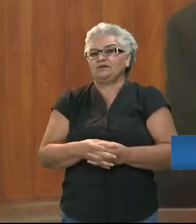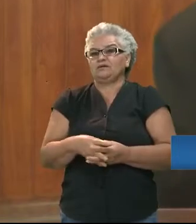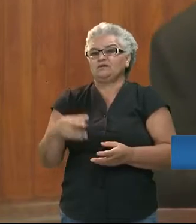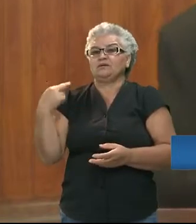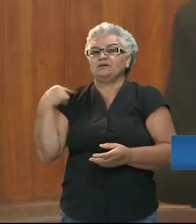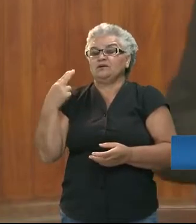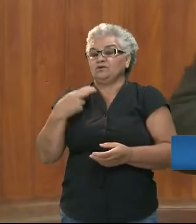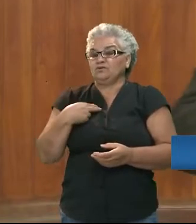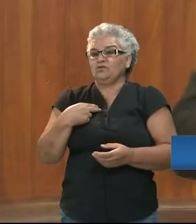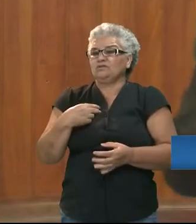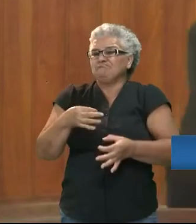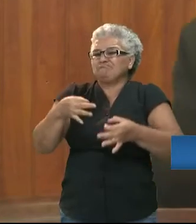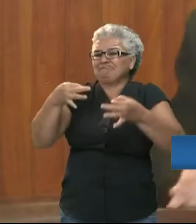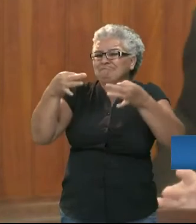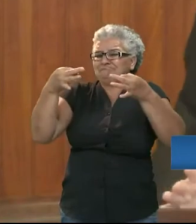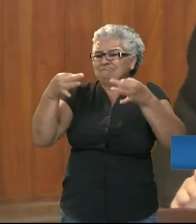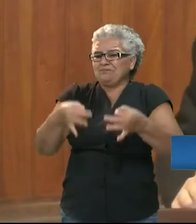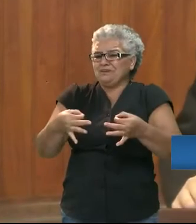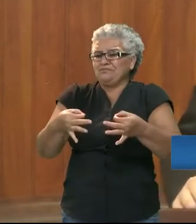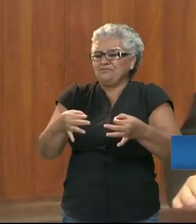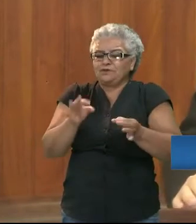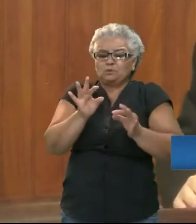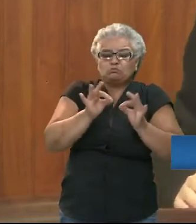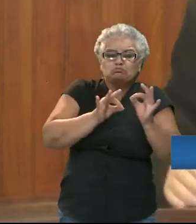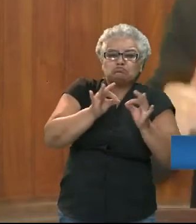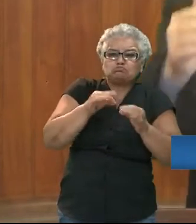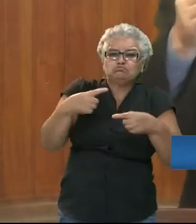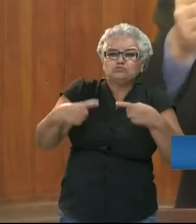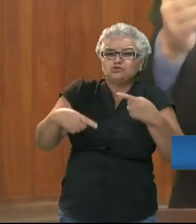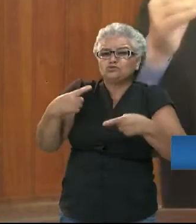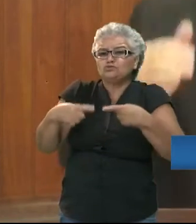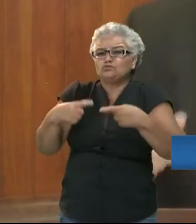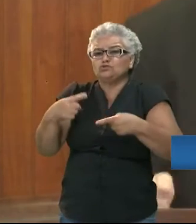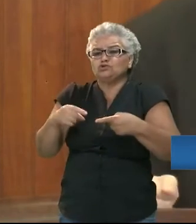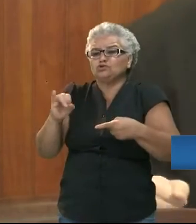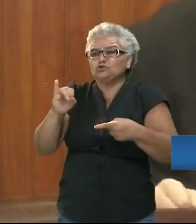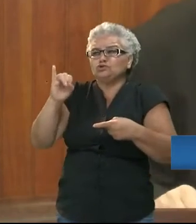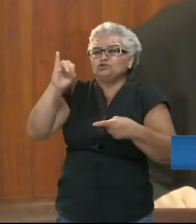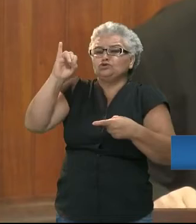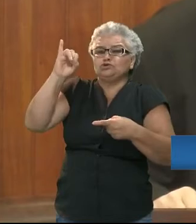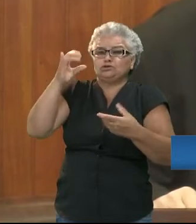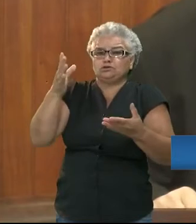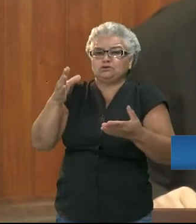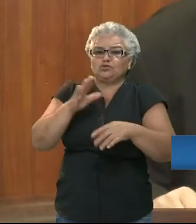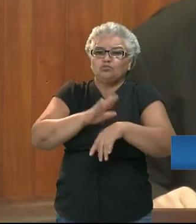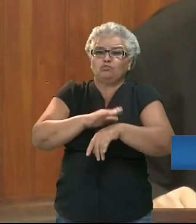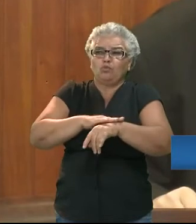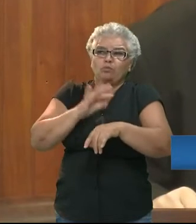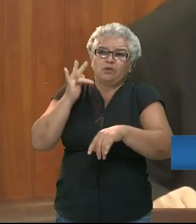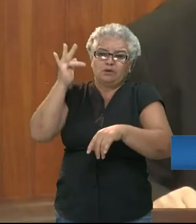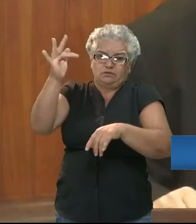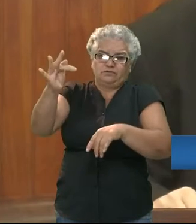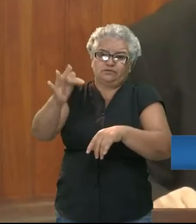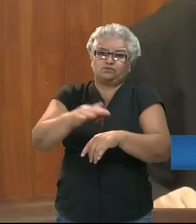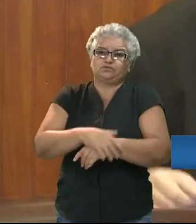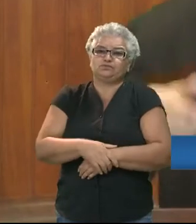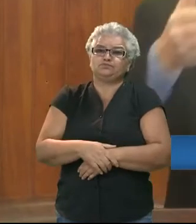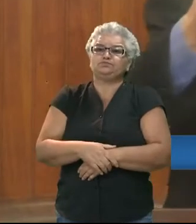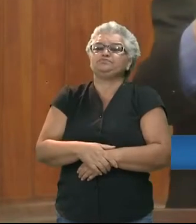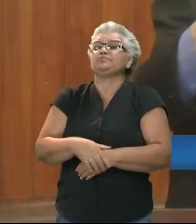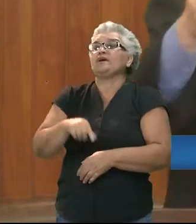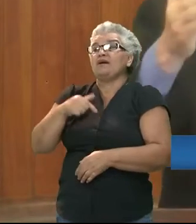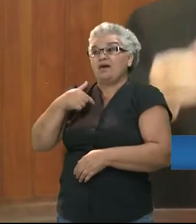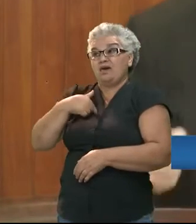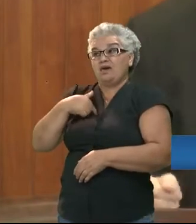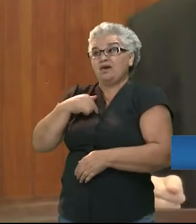discutir quais os índices naquele momento. Então eu até, em respeito ao vereador Eduardo Nascimento, retirei, disse